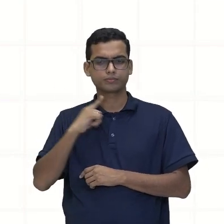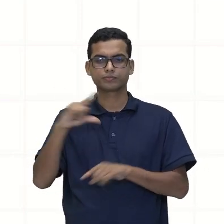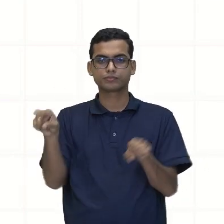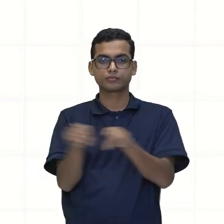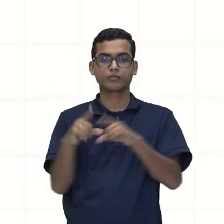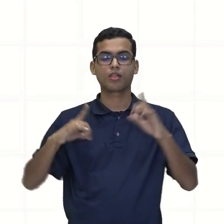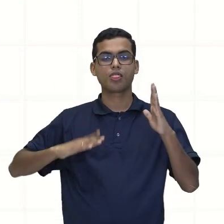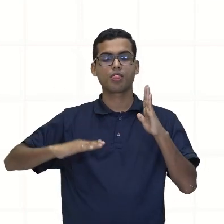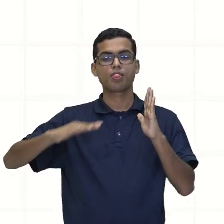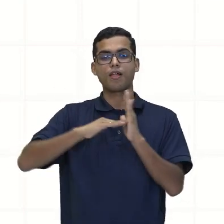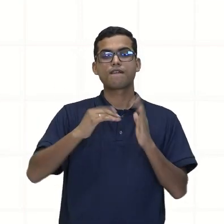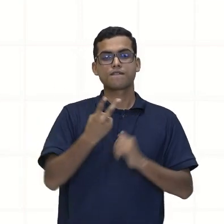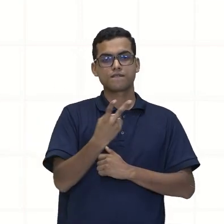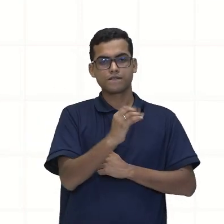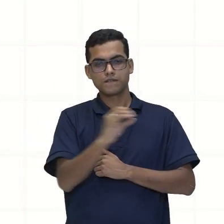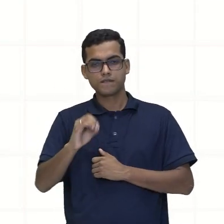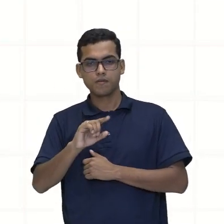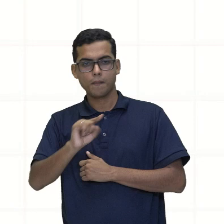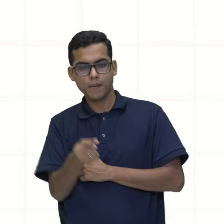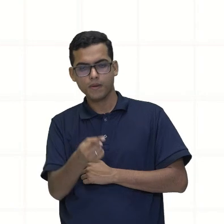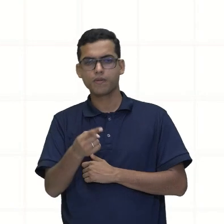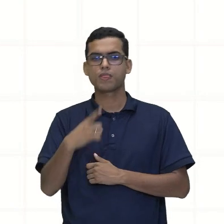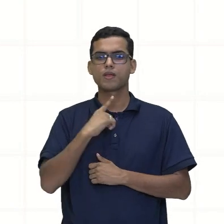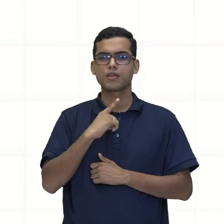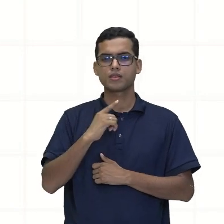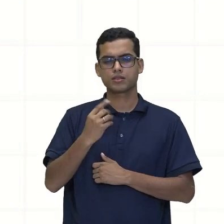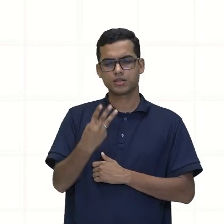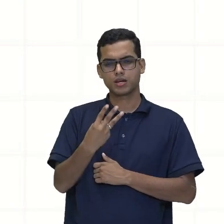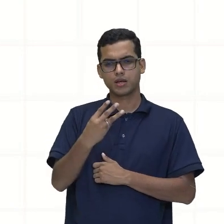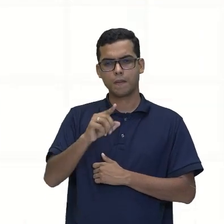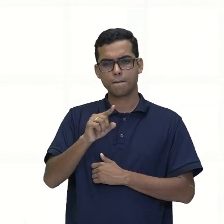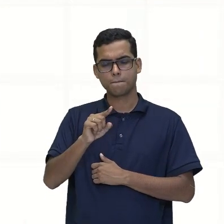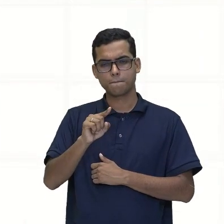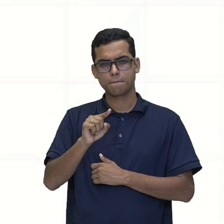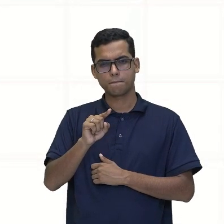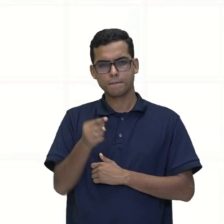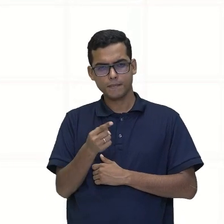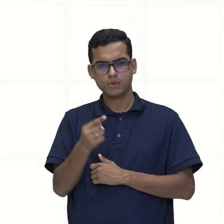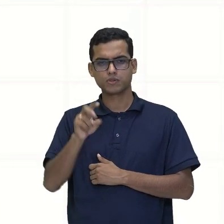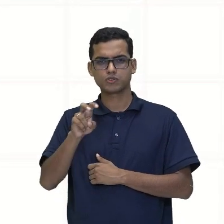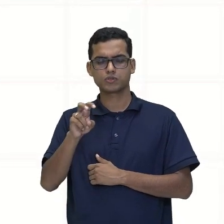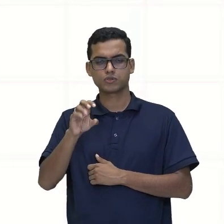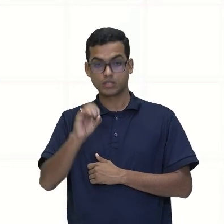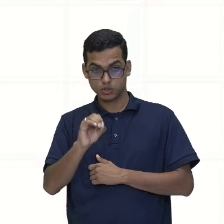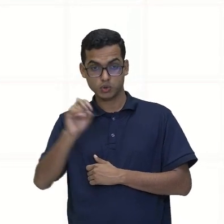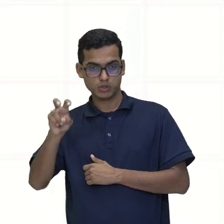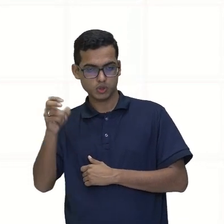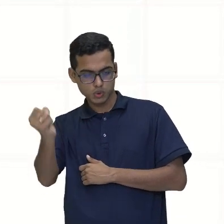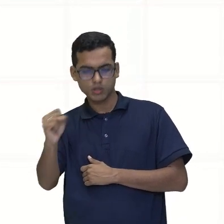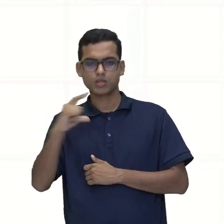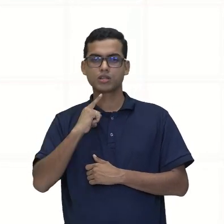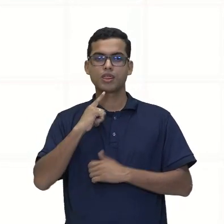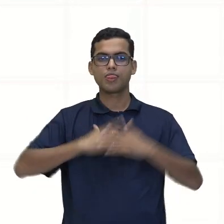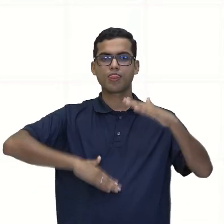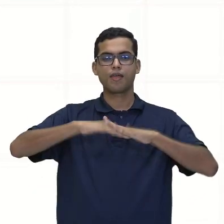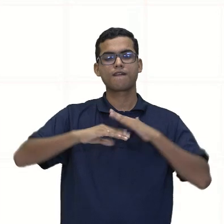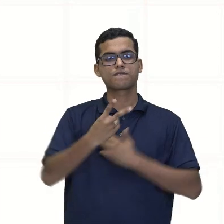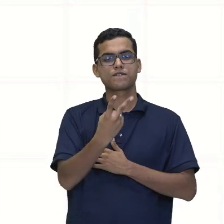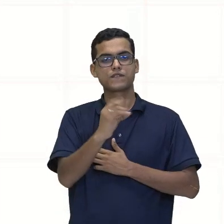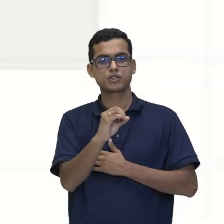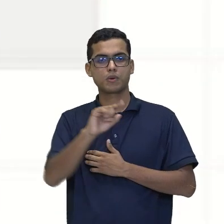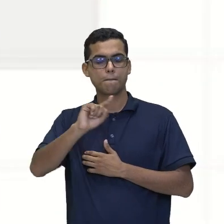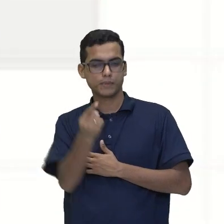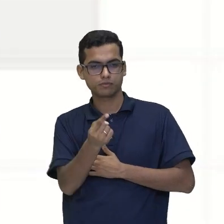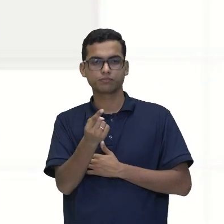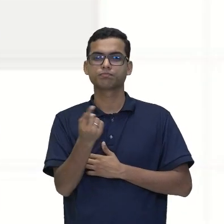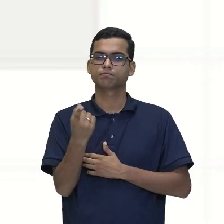de 3.058 municípios, né, que tem esse PIB per capita até 20 mil. E aí nós temos